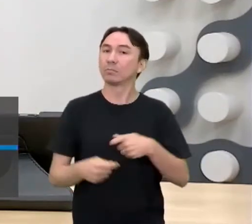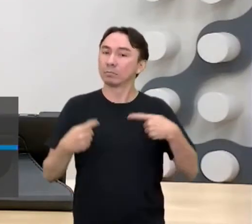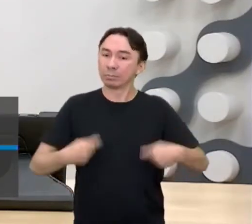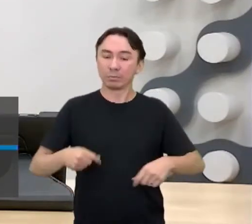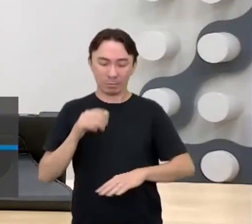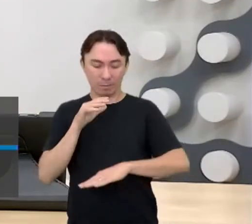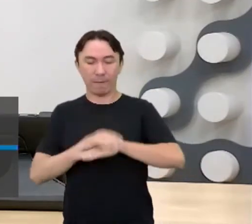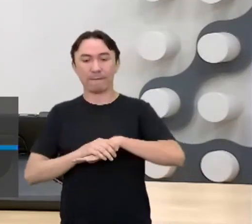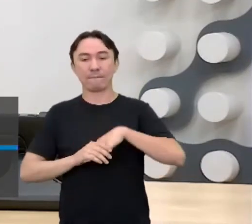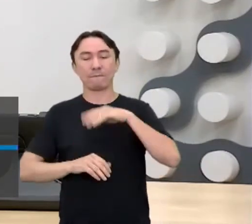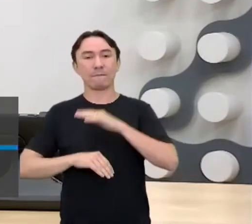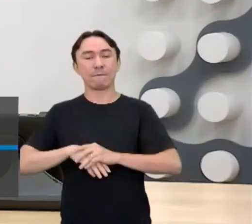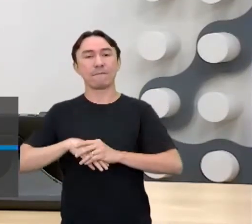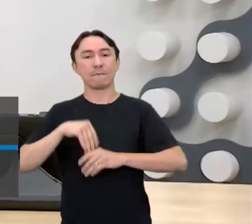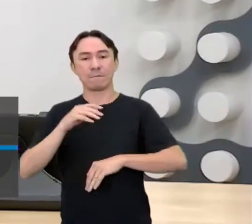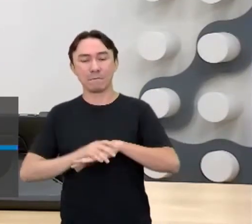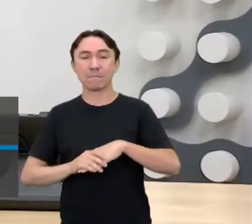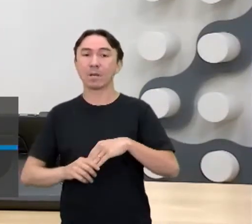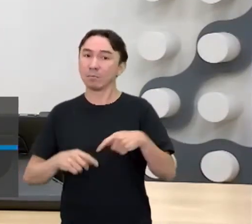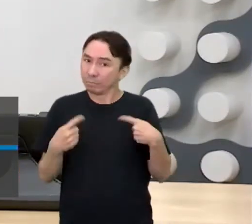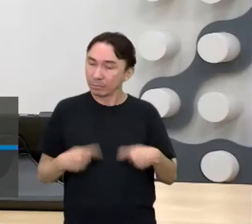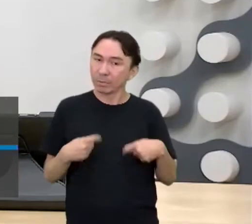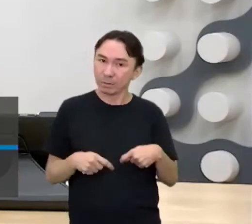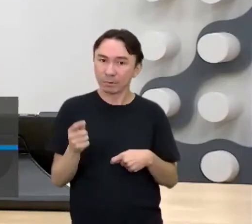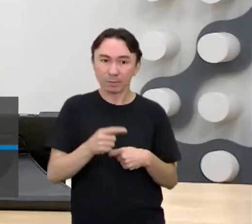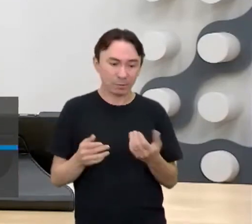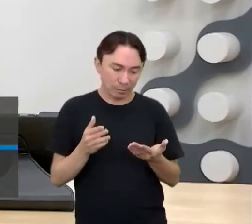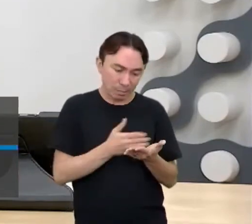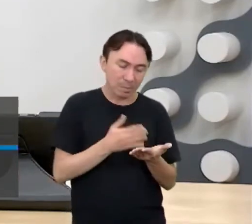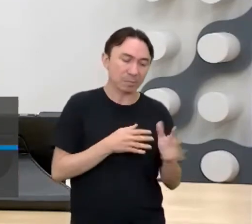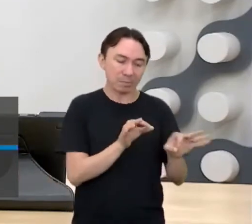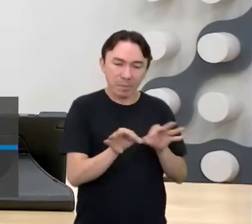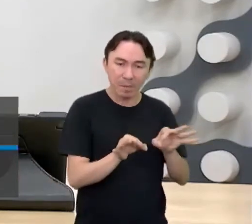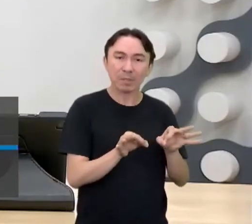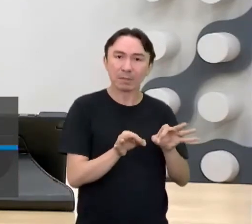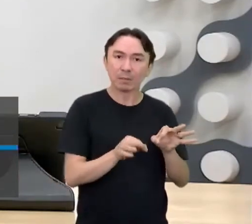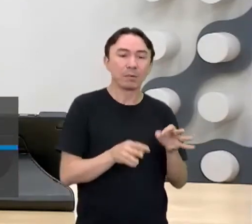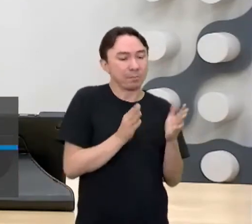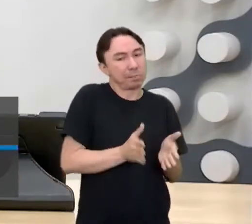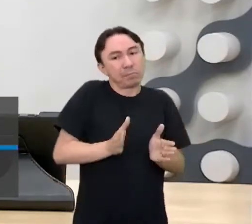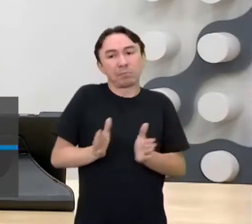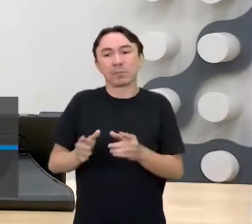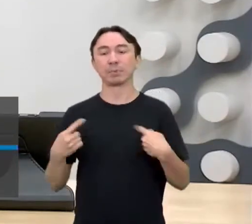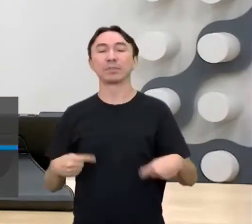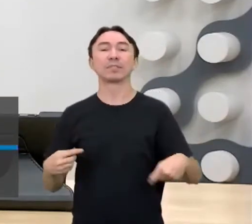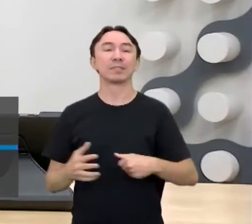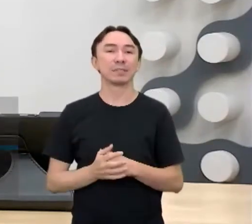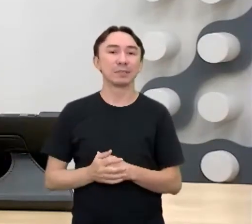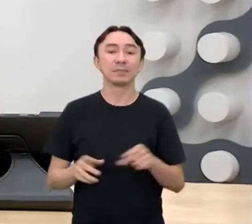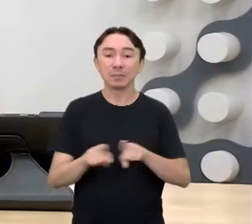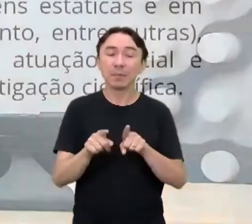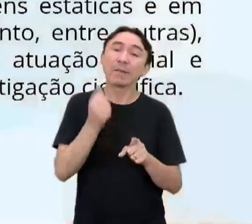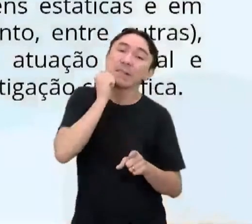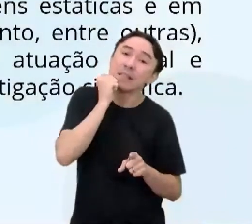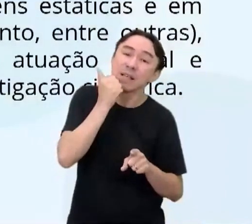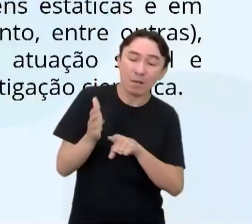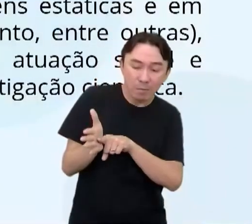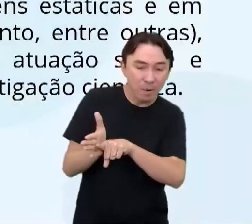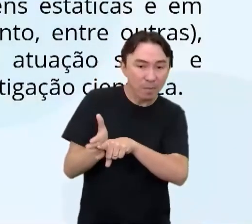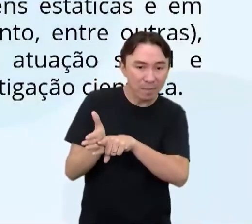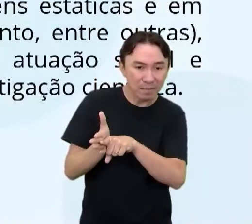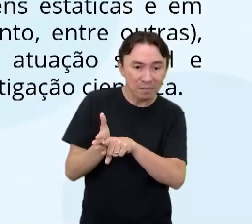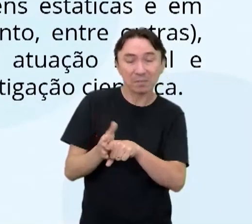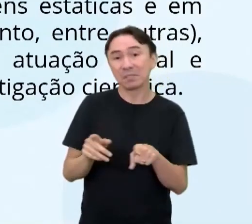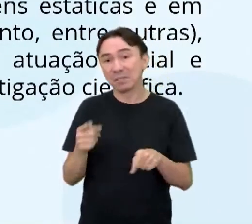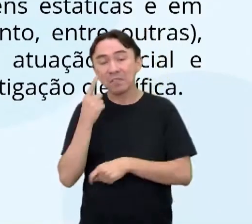tem de material e organizar esse material. E aí, com a investigação científica ainda e processos criativos, você vai levantar a